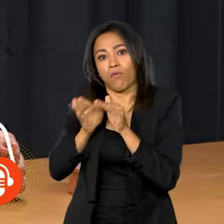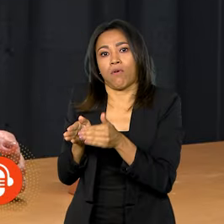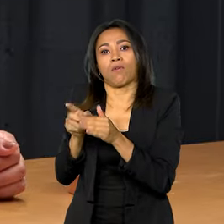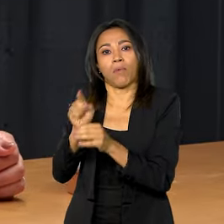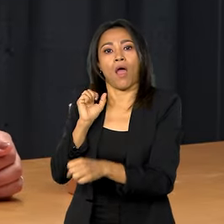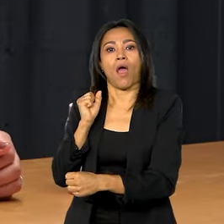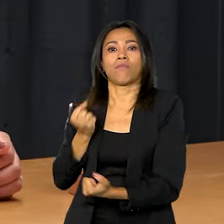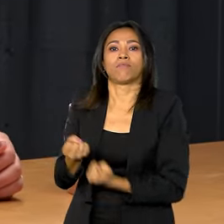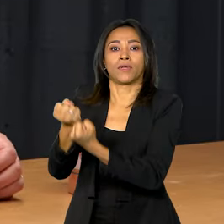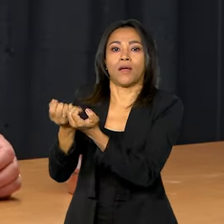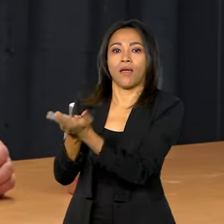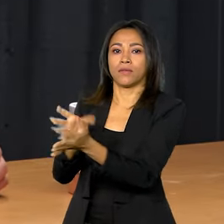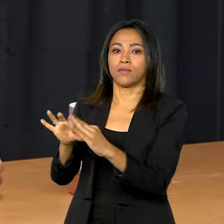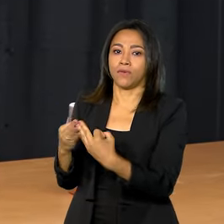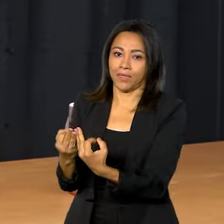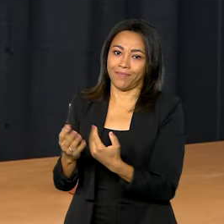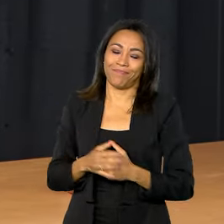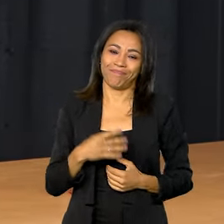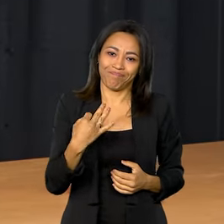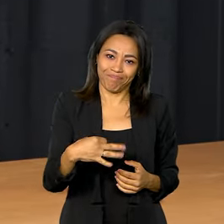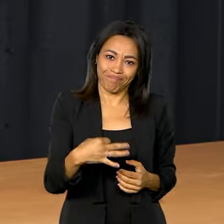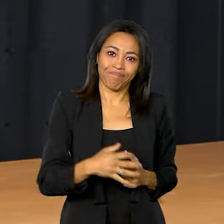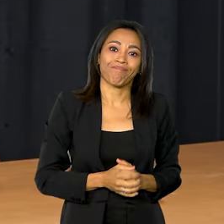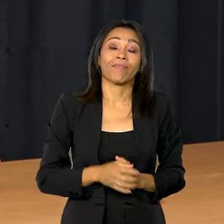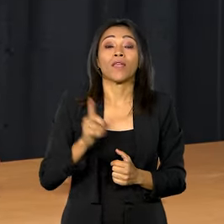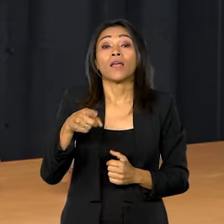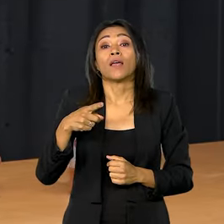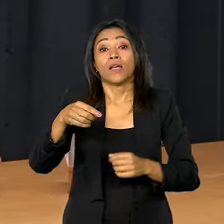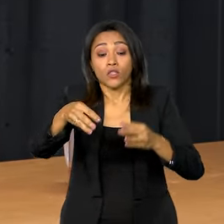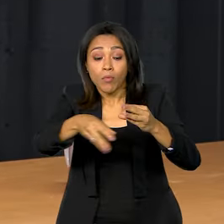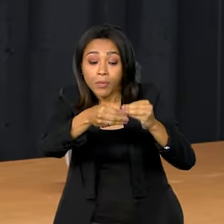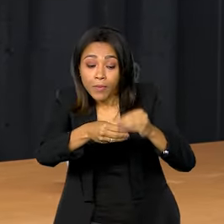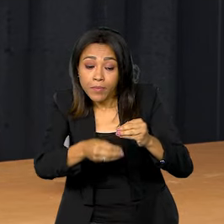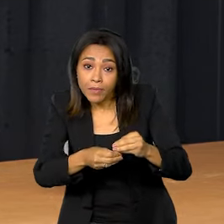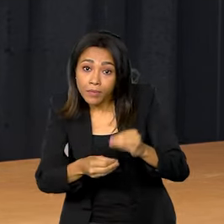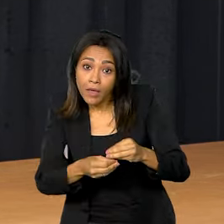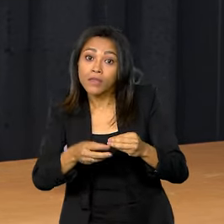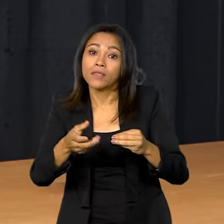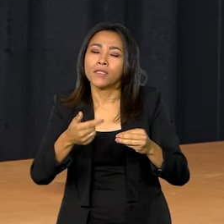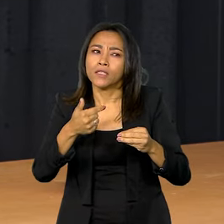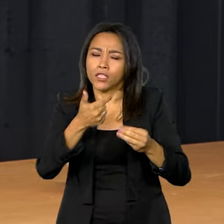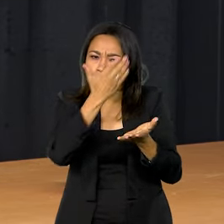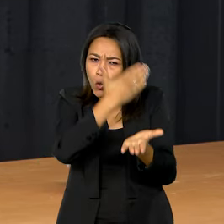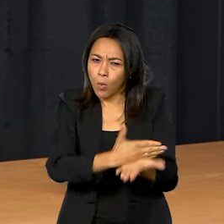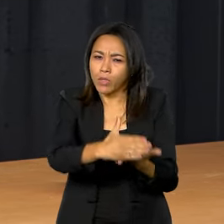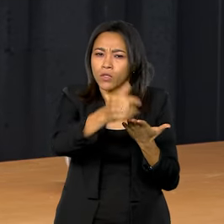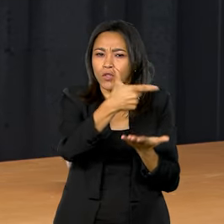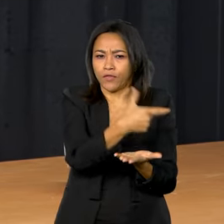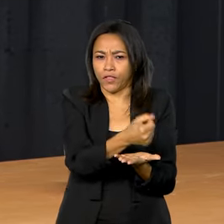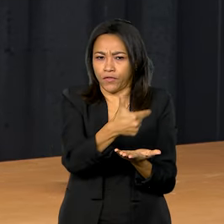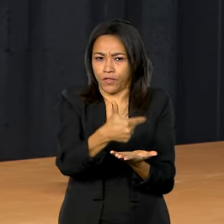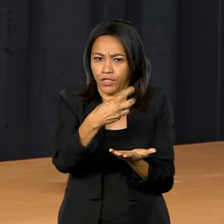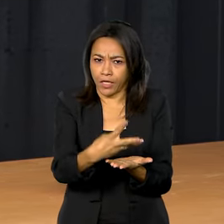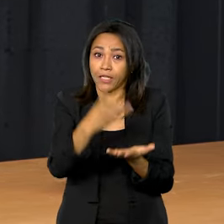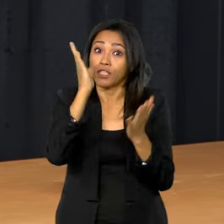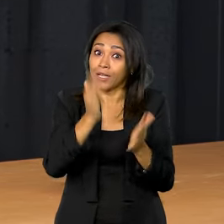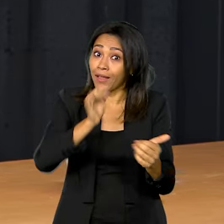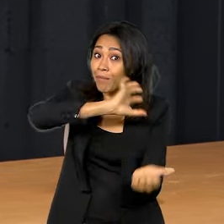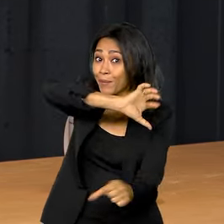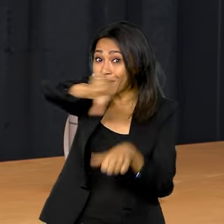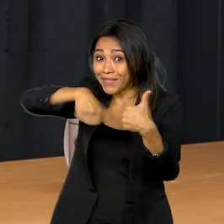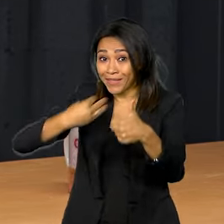Bolsa Família perfeito as novidades adicionadas ao Bolsa Família Logo no início de 2023 já estão